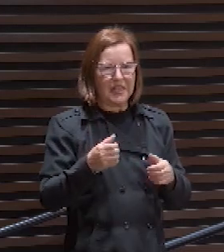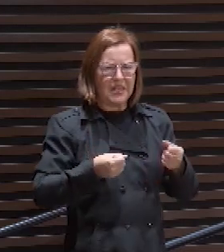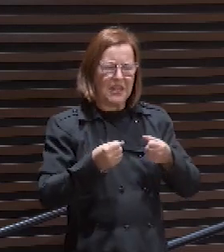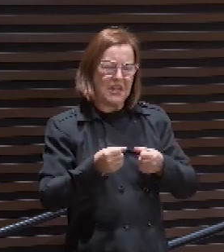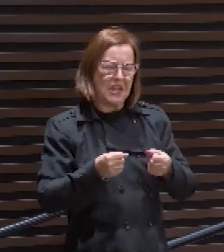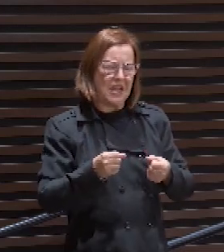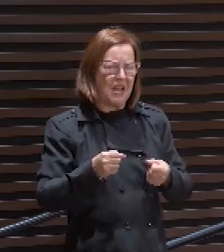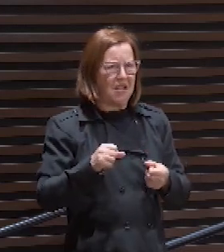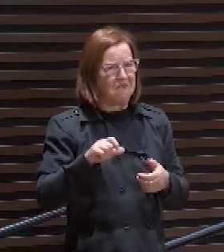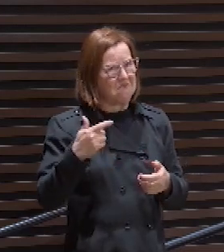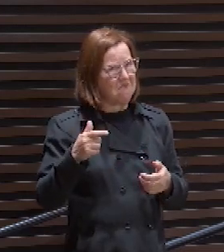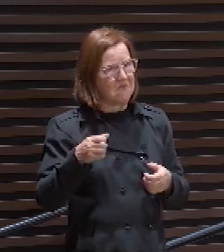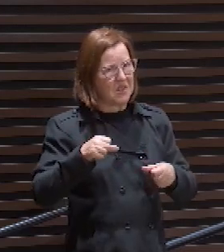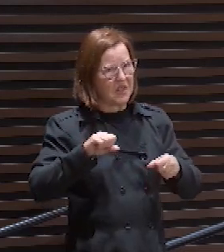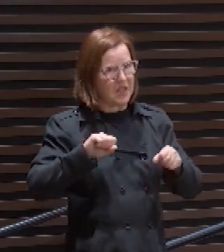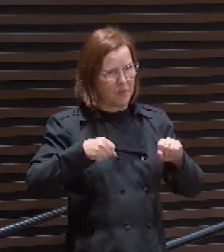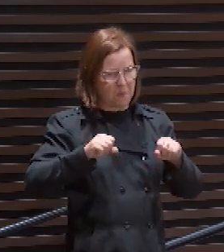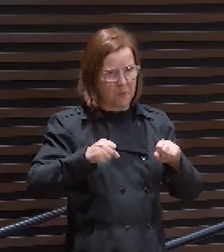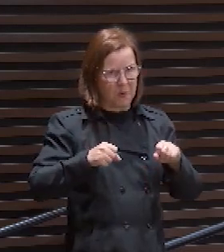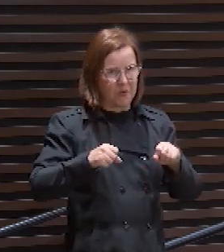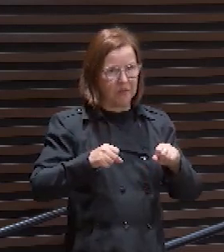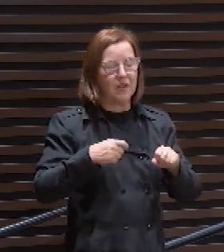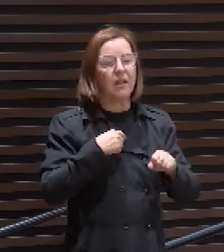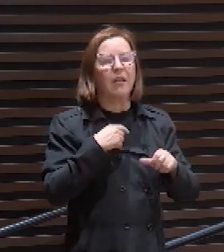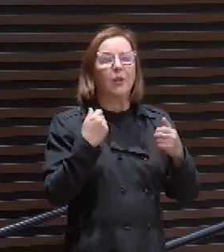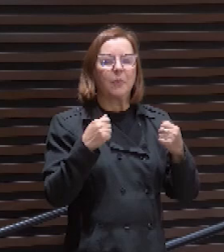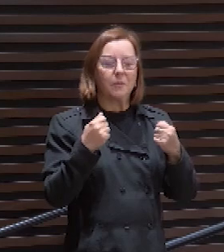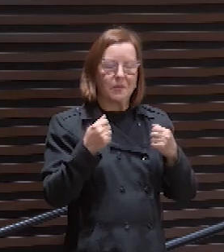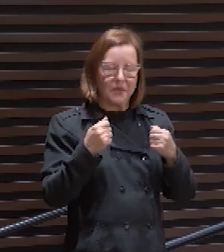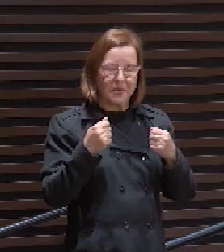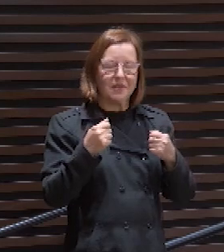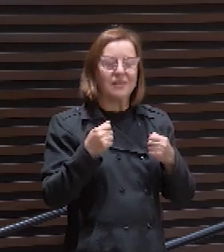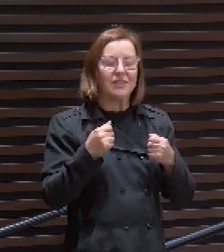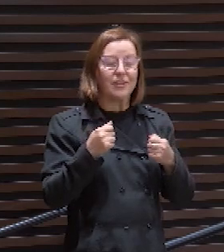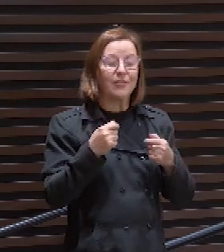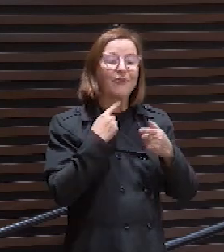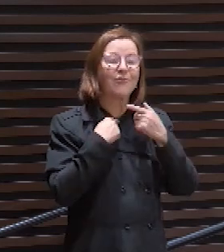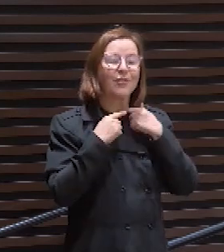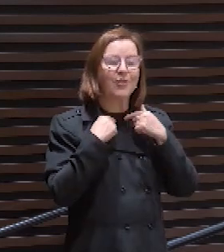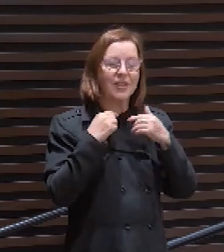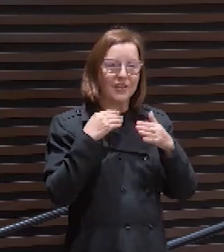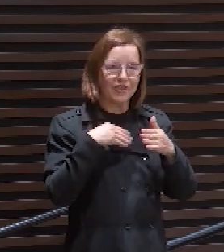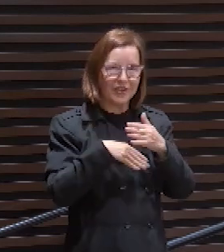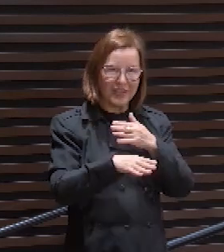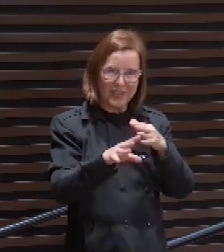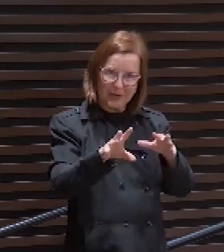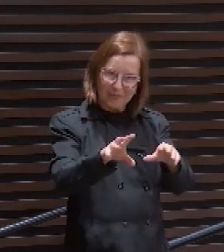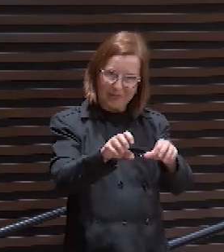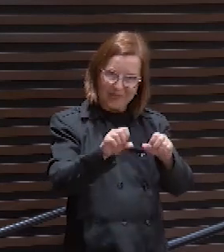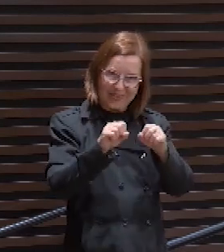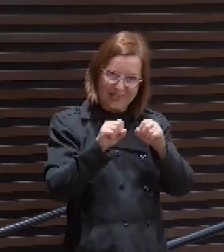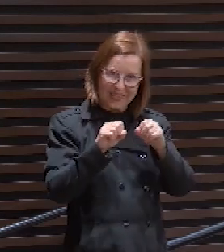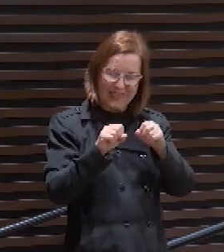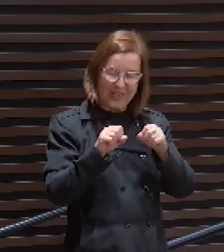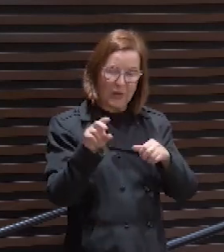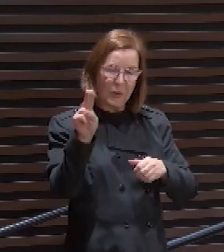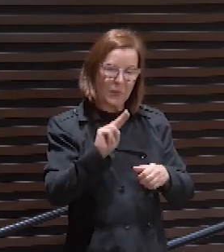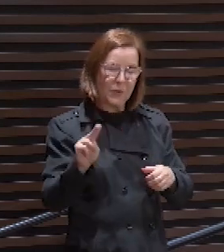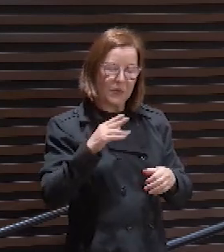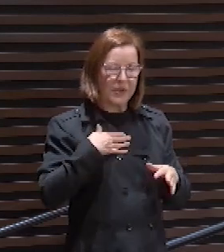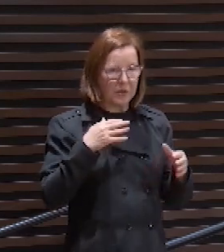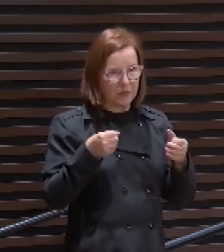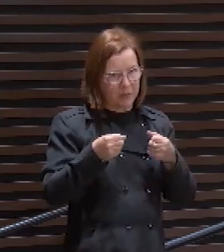neste mês, eu tenho disposição de buscá-lo para trazer ao culto, usando do meu carro e do meu combustível? Por que a